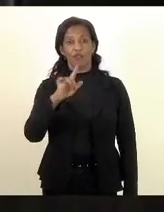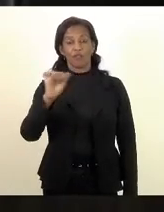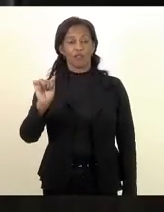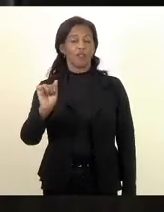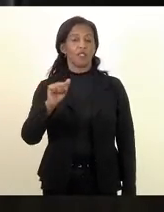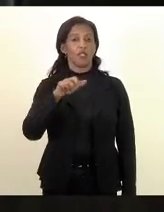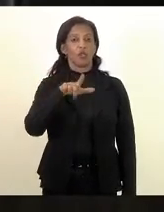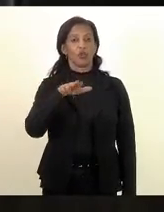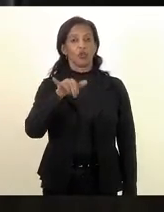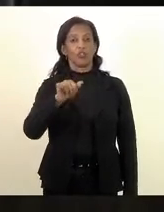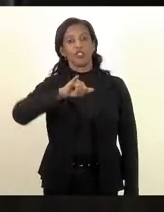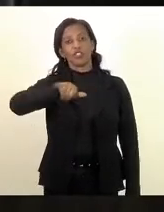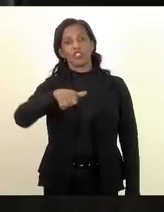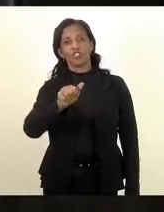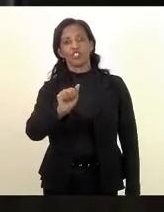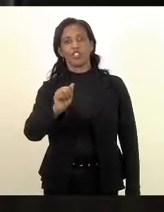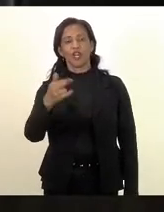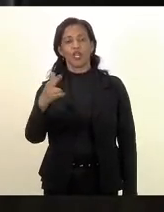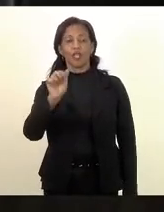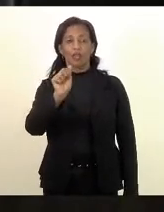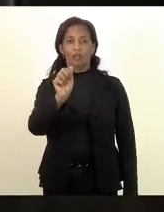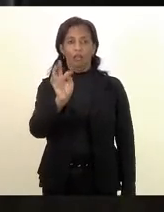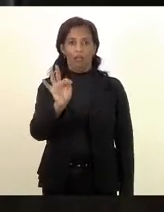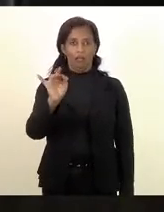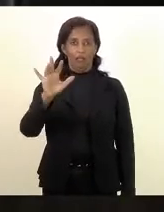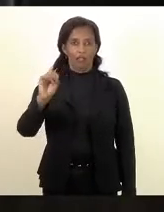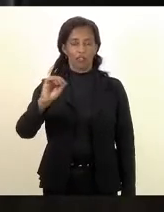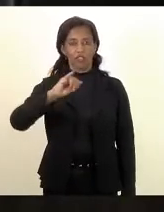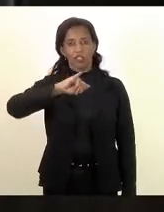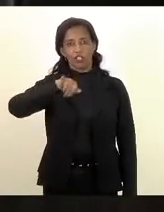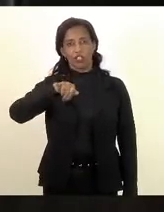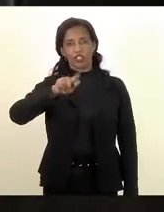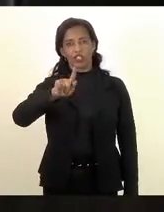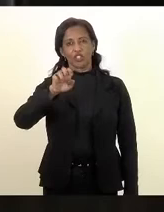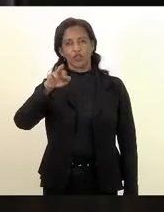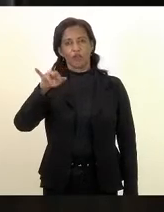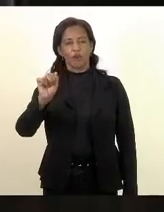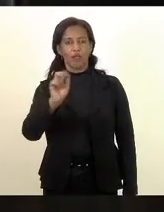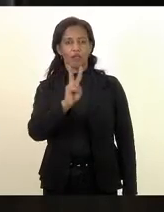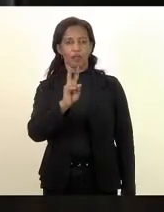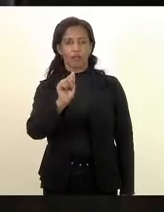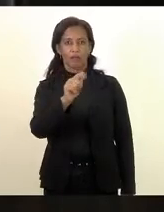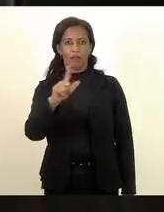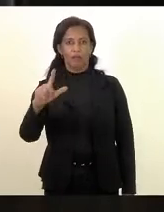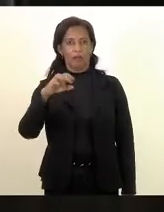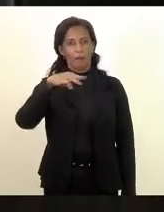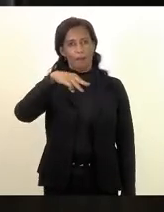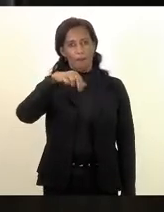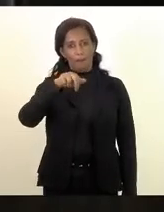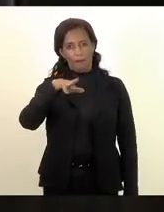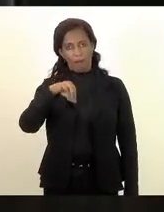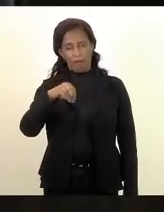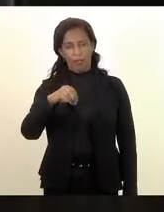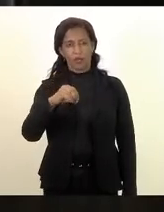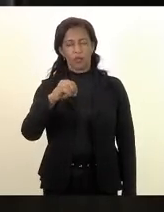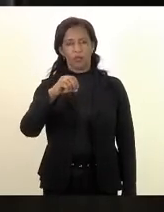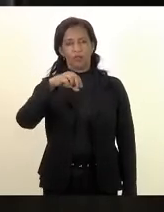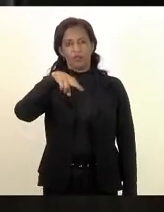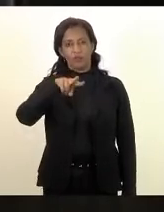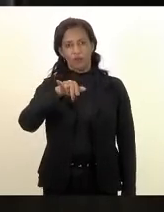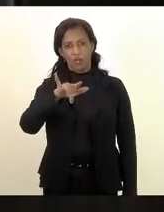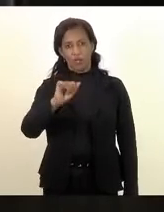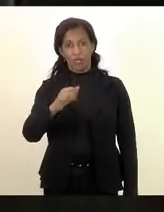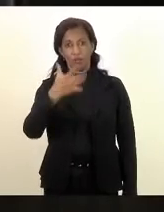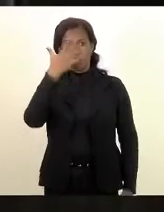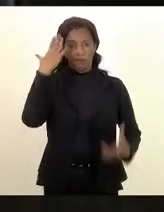Martim Jair Pittencourt Atila Nunes Giovanni Ratinho Valdo Ceaza Márcio Canela Marcos Vinícius que concede